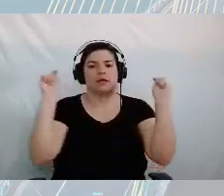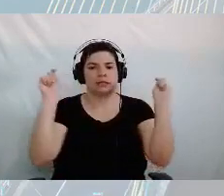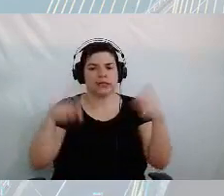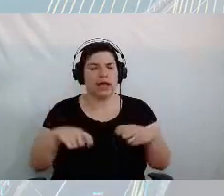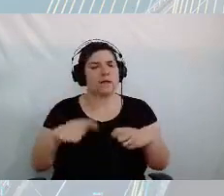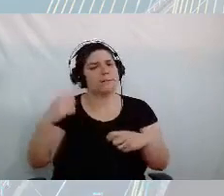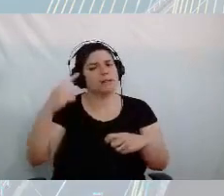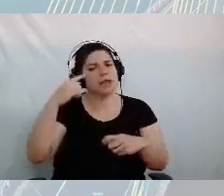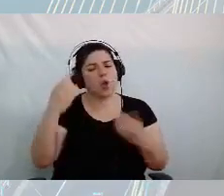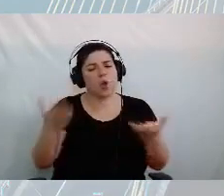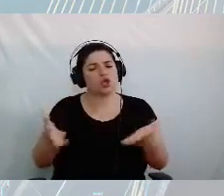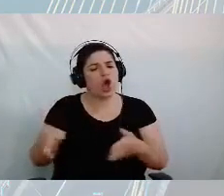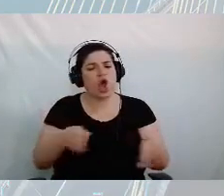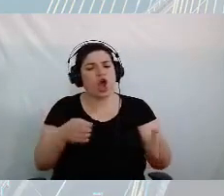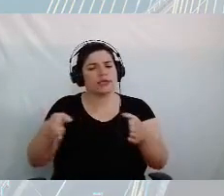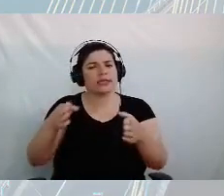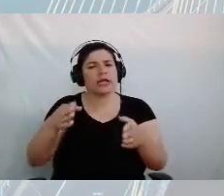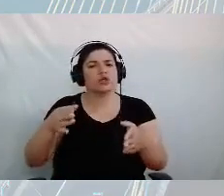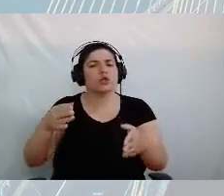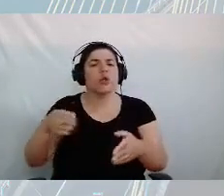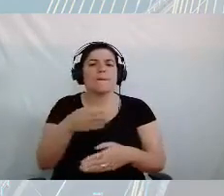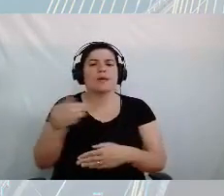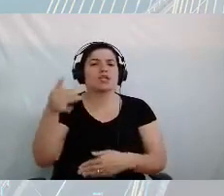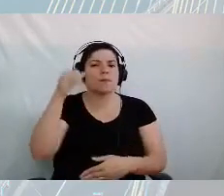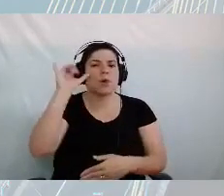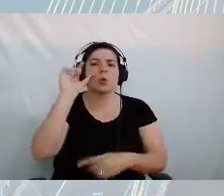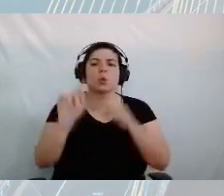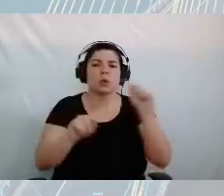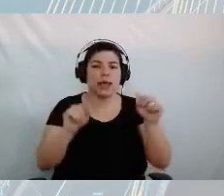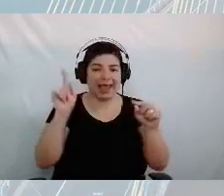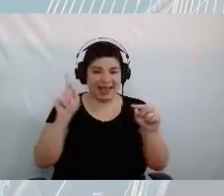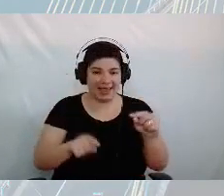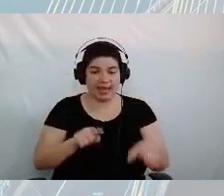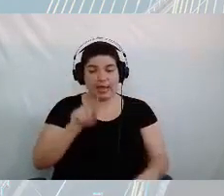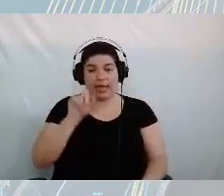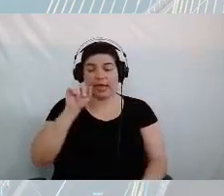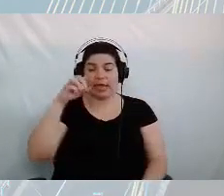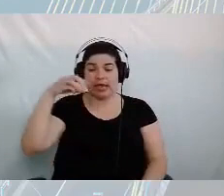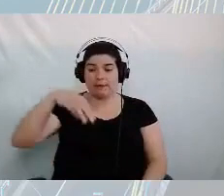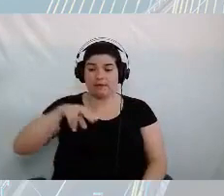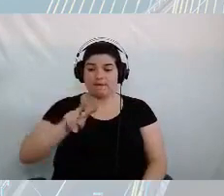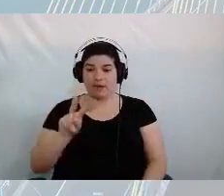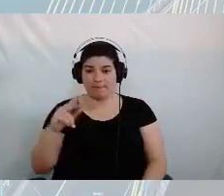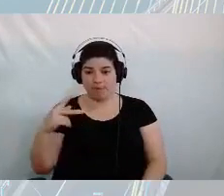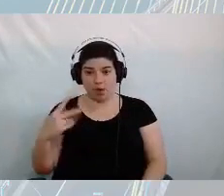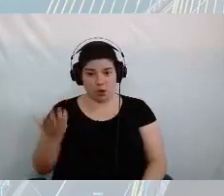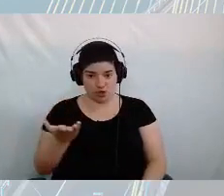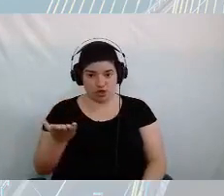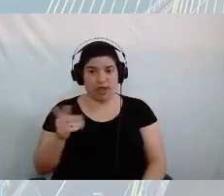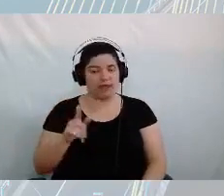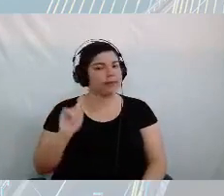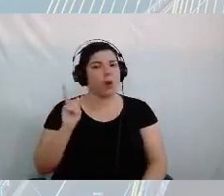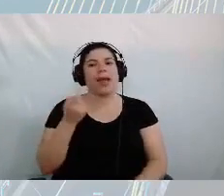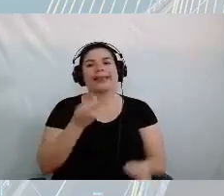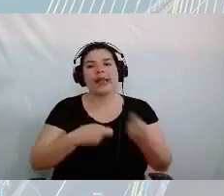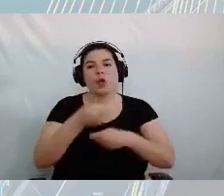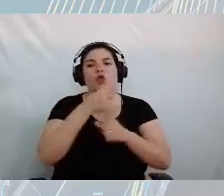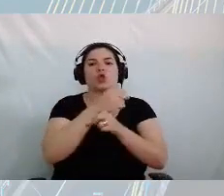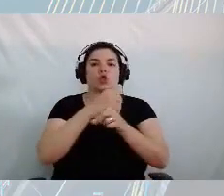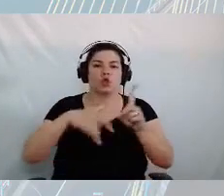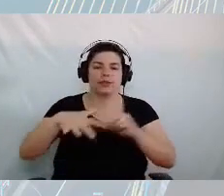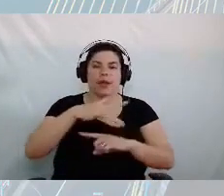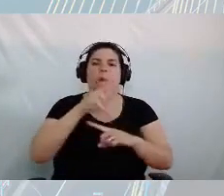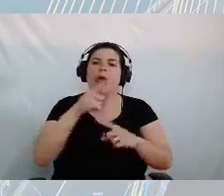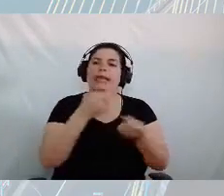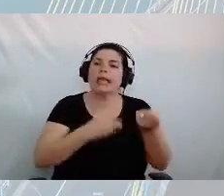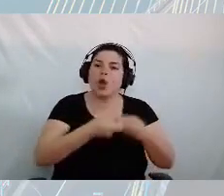hoje? Hoje a Rota do Peixe-Boi não é mais um MVP. A Rota do Peixe-Boi hoje é um negócio social. Um negócio